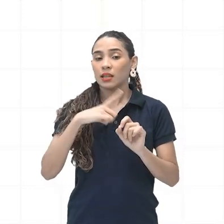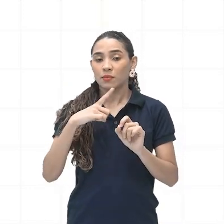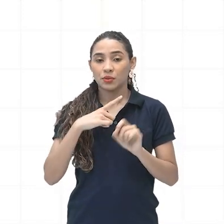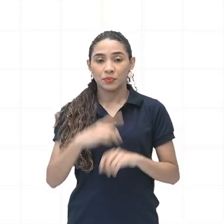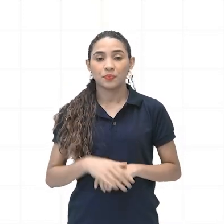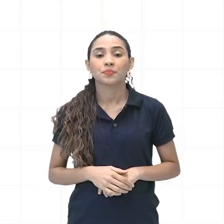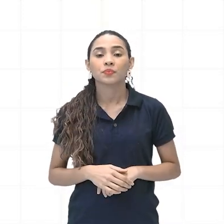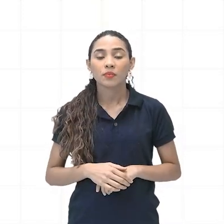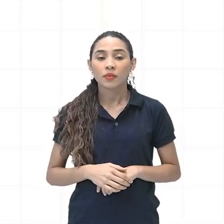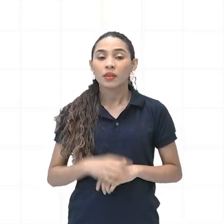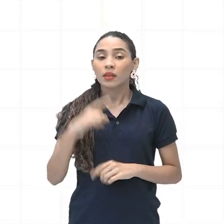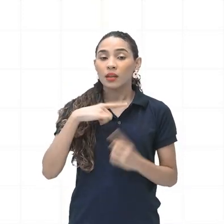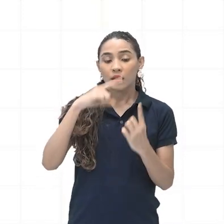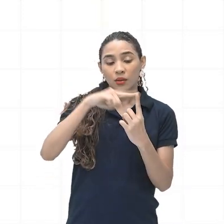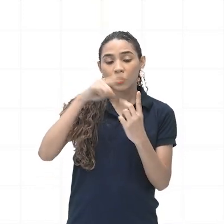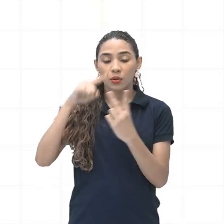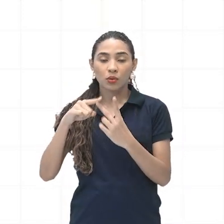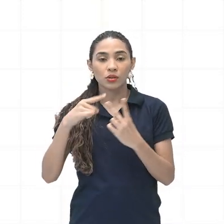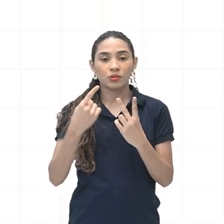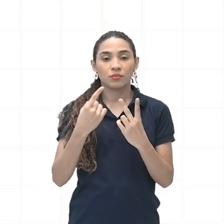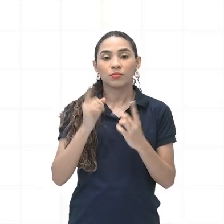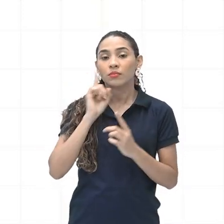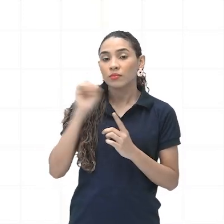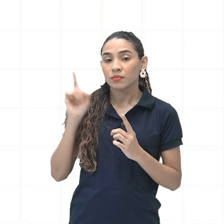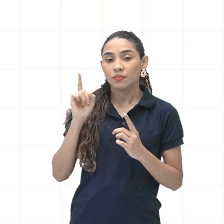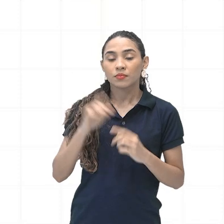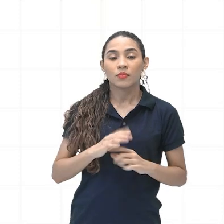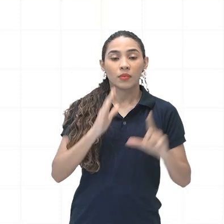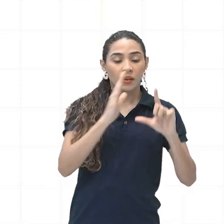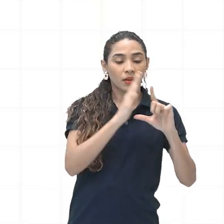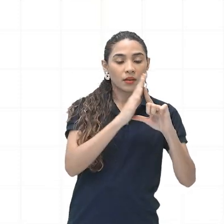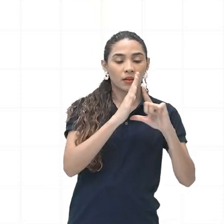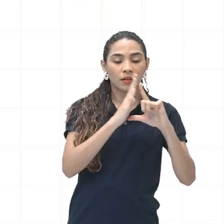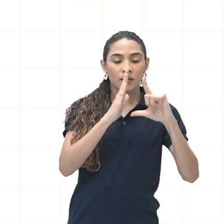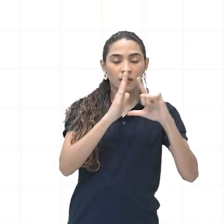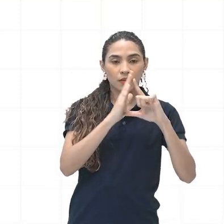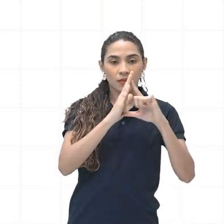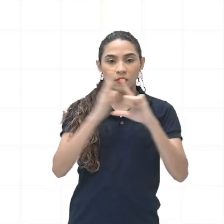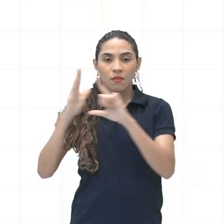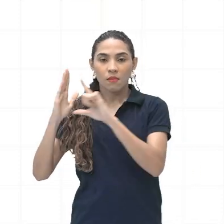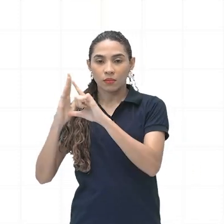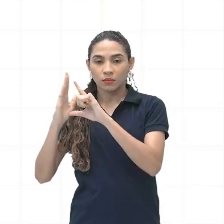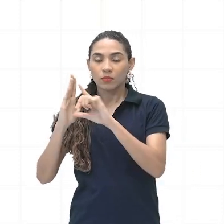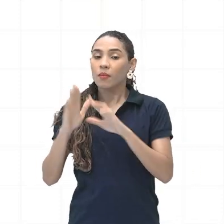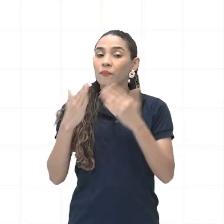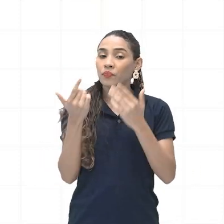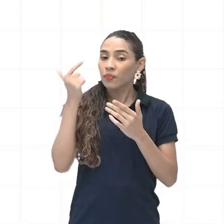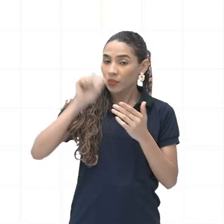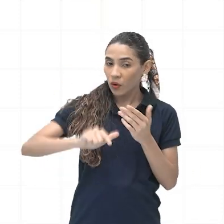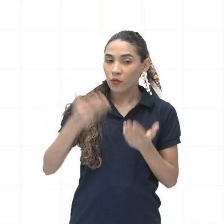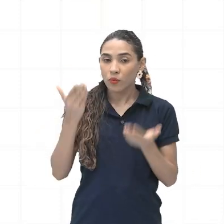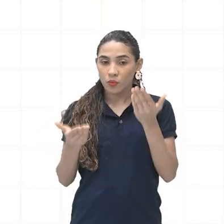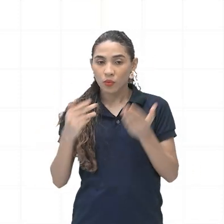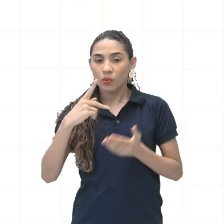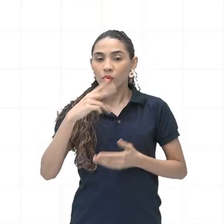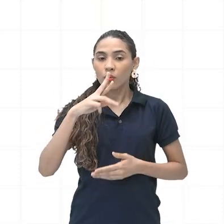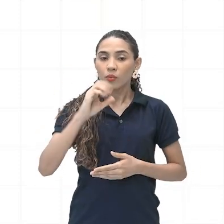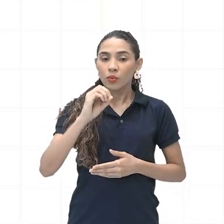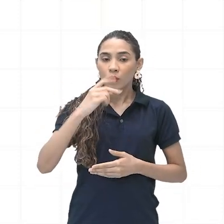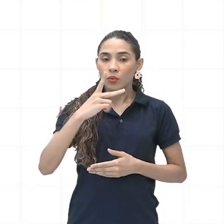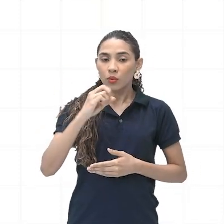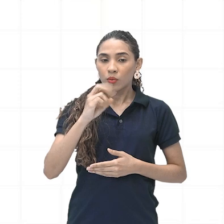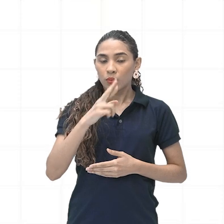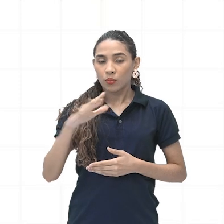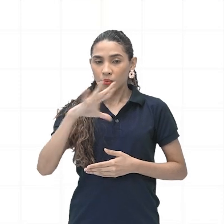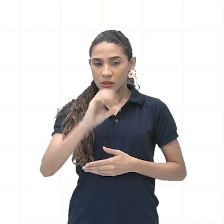temos? Nós temos aqui dois triângulos, certo? E aí, novamente, eu vou fazer uma proporção. O que é que eu sei,